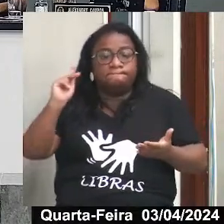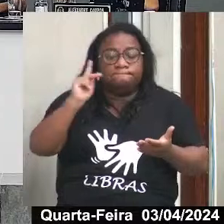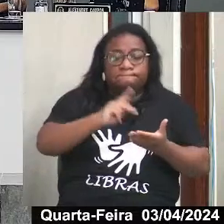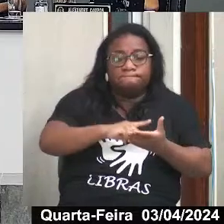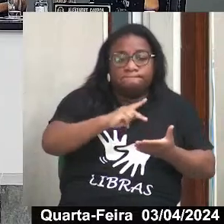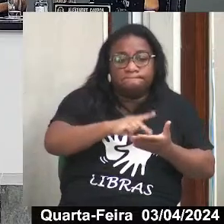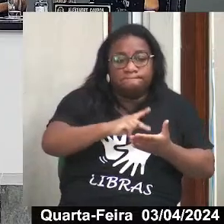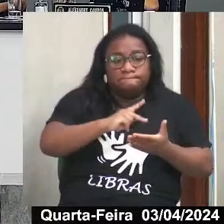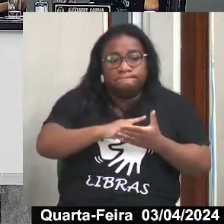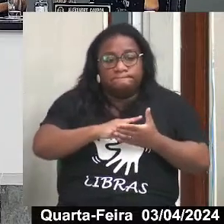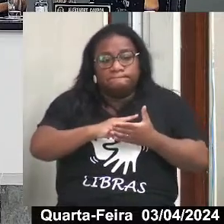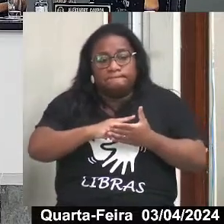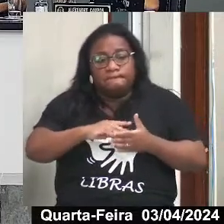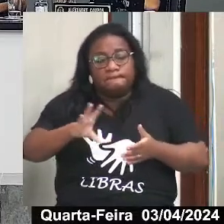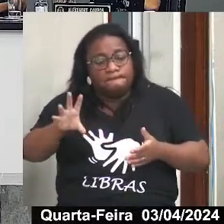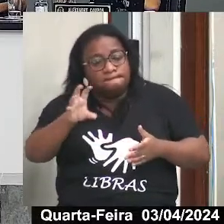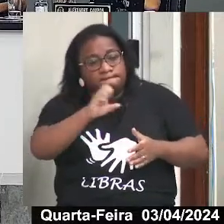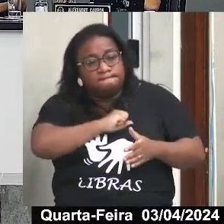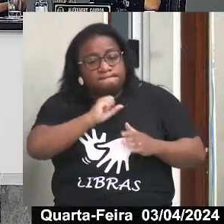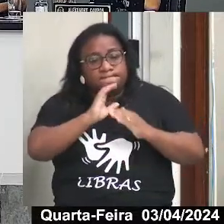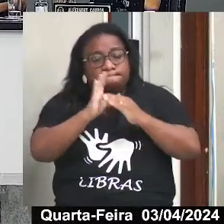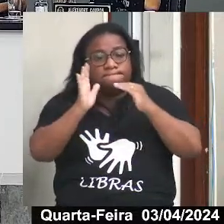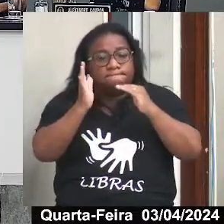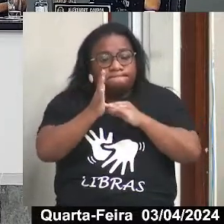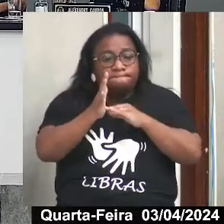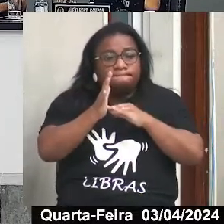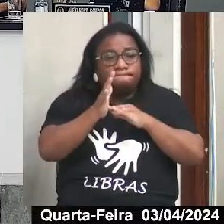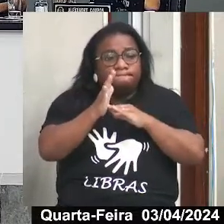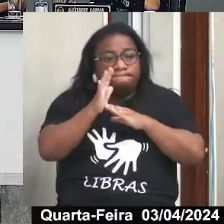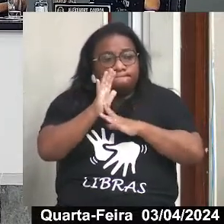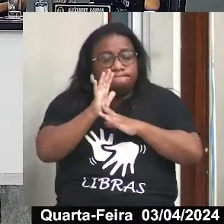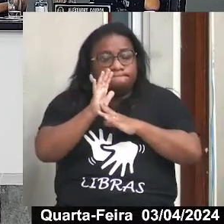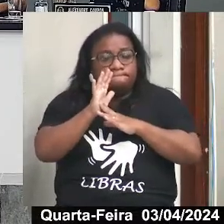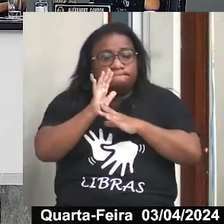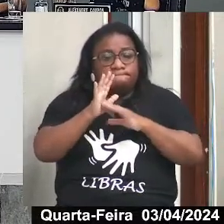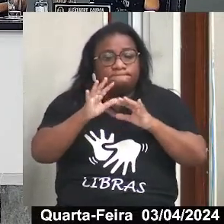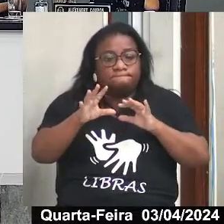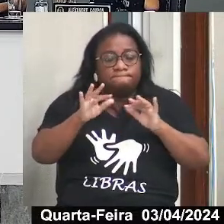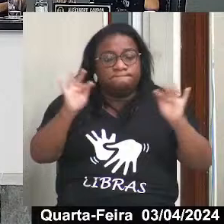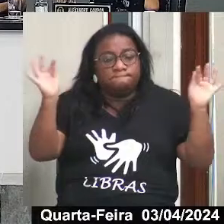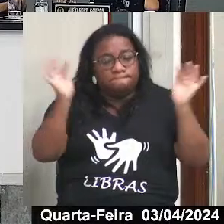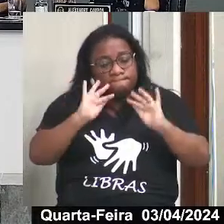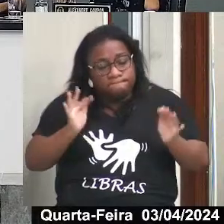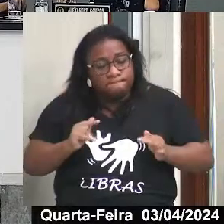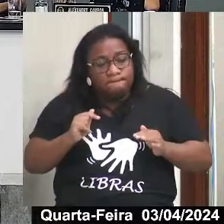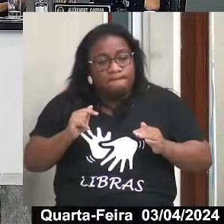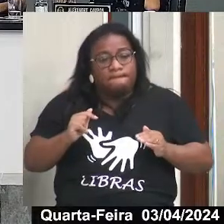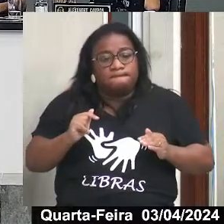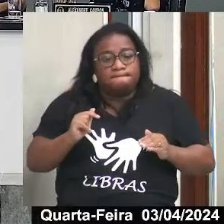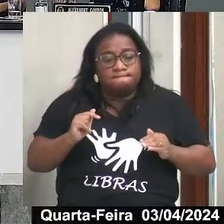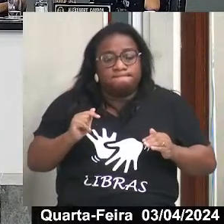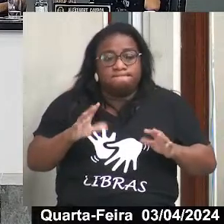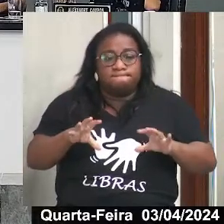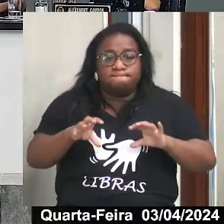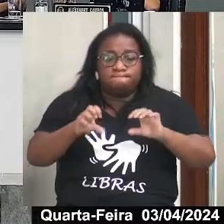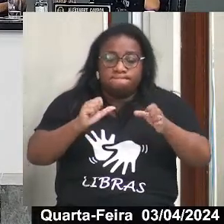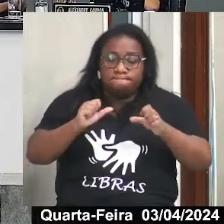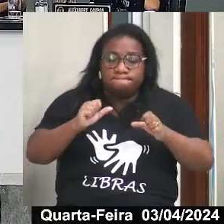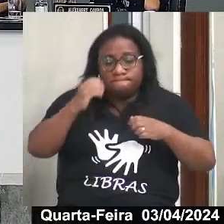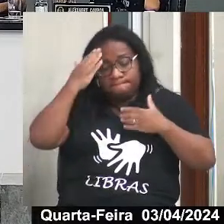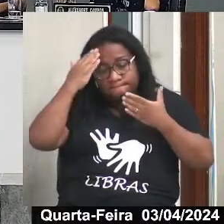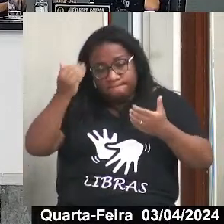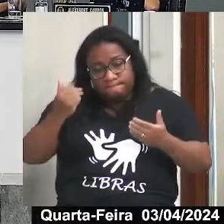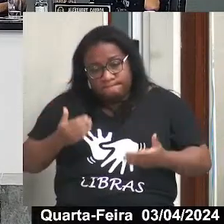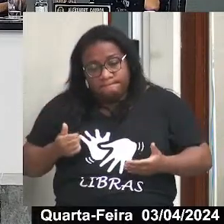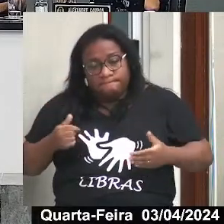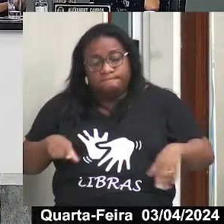que Alexandre foi um grande e amado amigo que prestou serviço único à comunidade, familiares e amigos. Apresenta essa moção para a